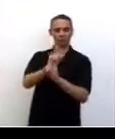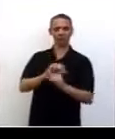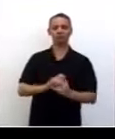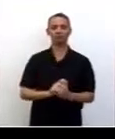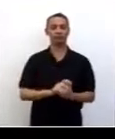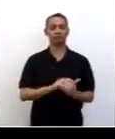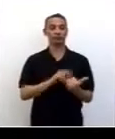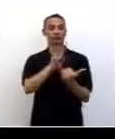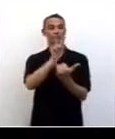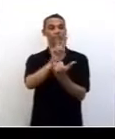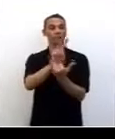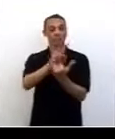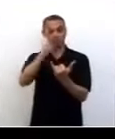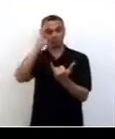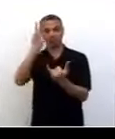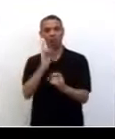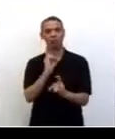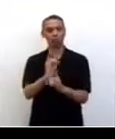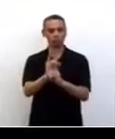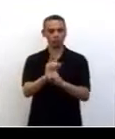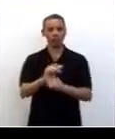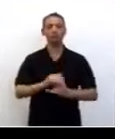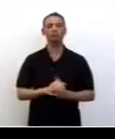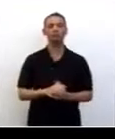verbo principal. O que vem antes do auxiliar, eu, que é double question, ele não aparece na resposta. Então, vem